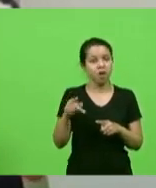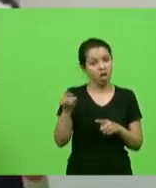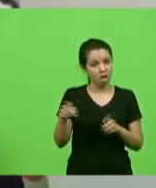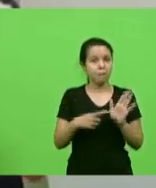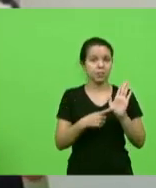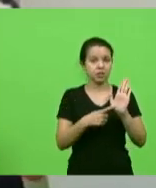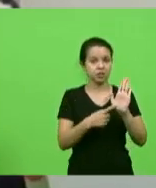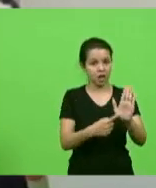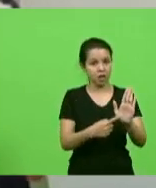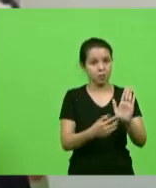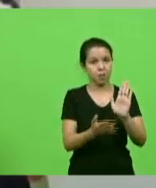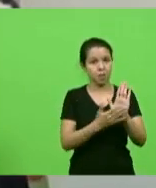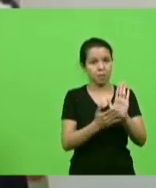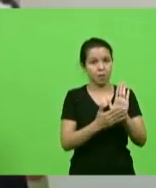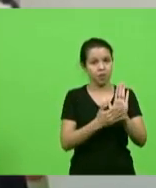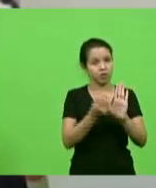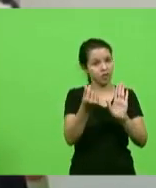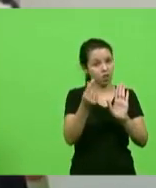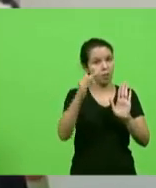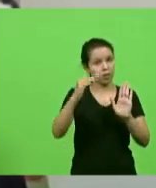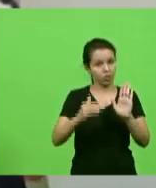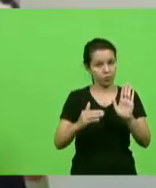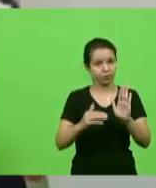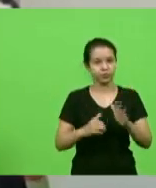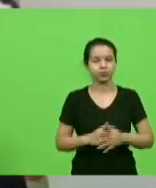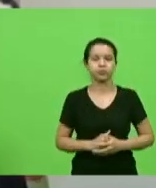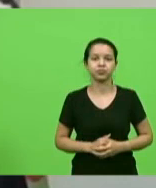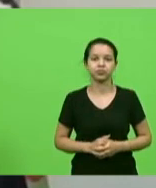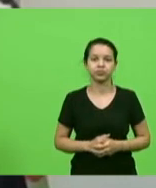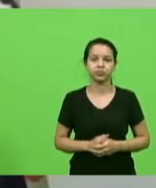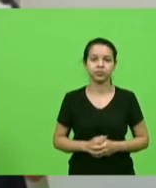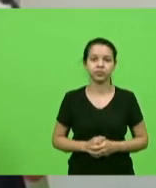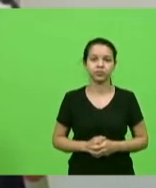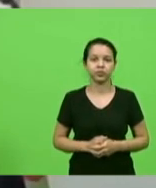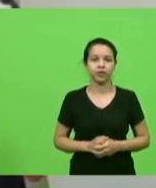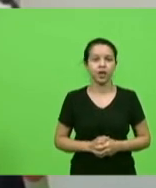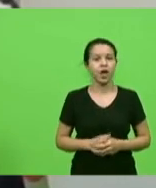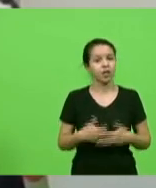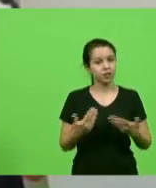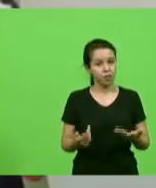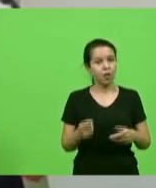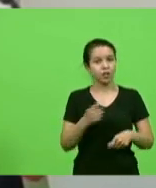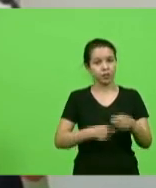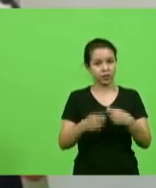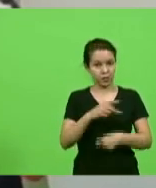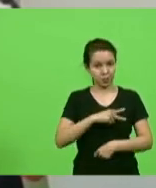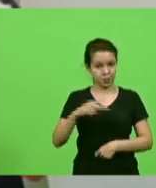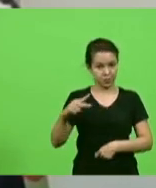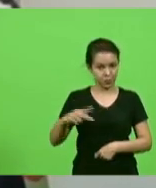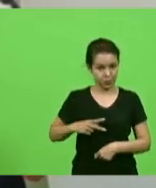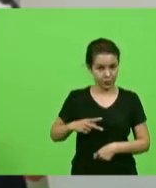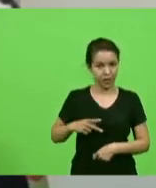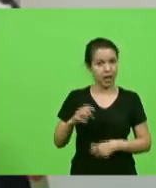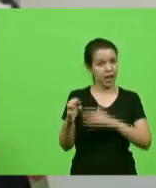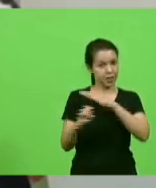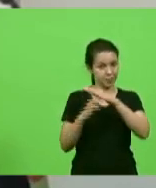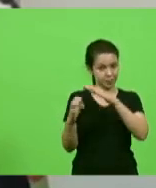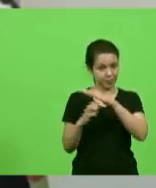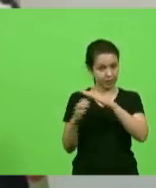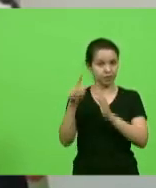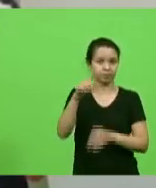Proposta com menor valor no ponto administração pública fundamentou a desclassificação da empresa